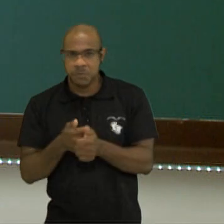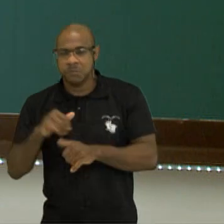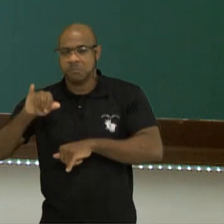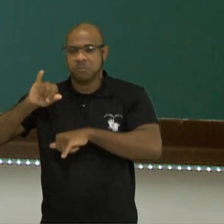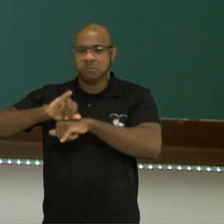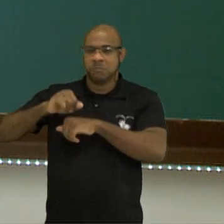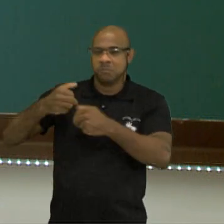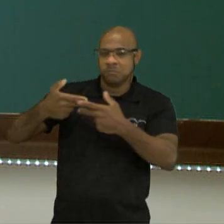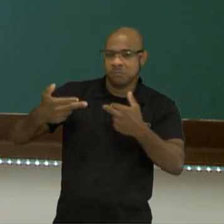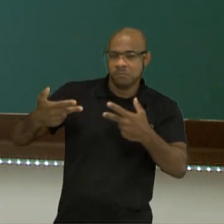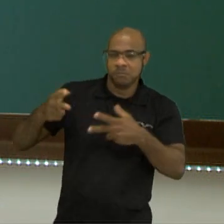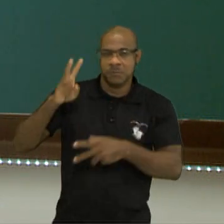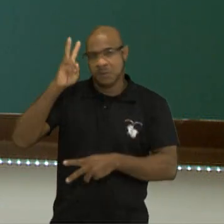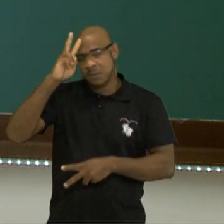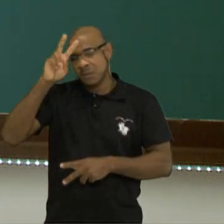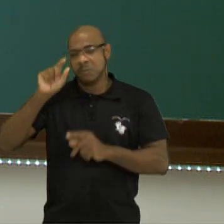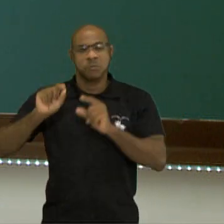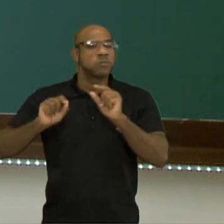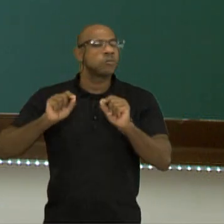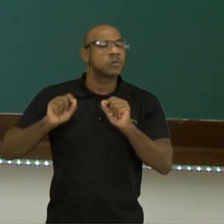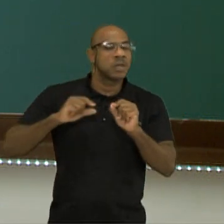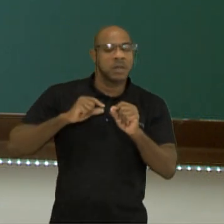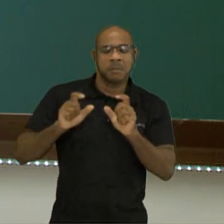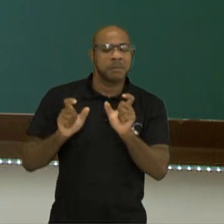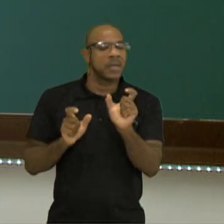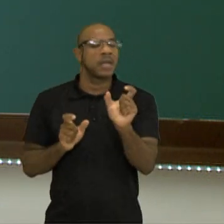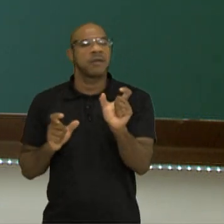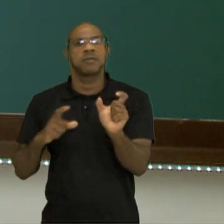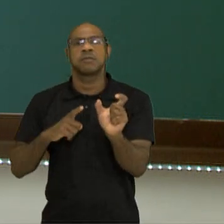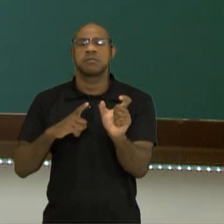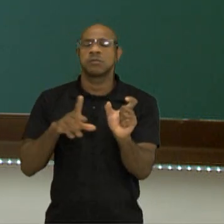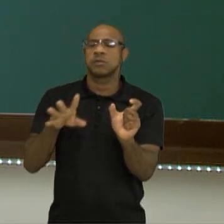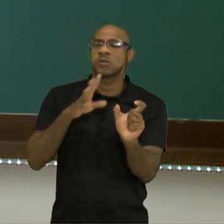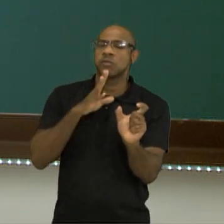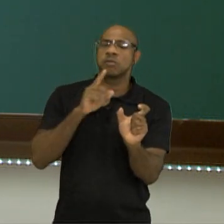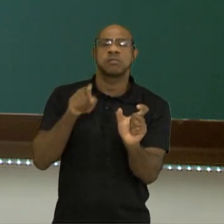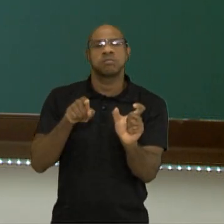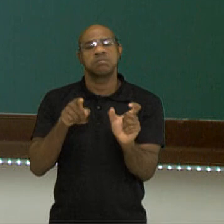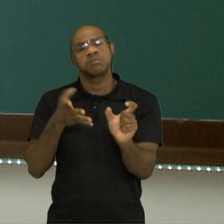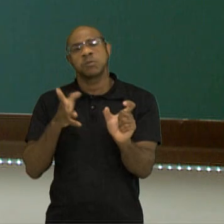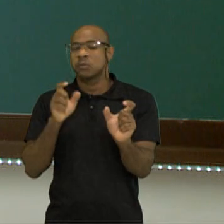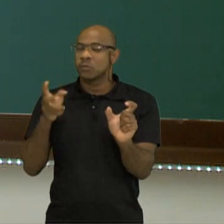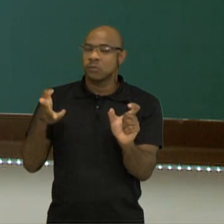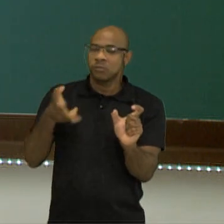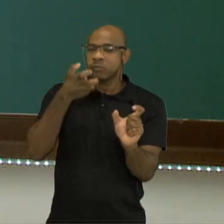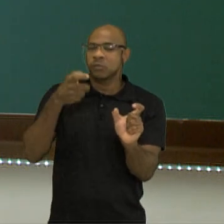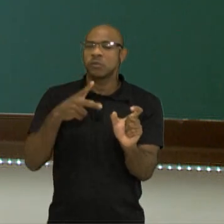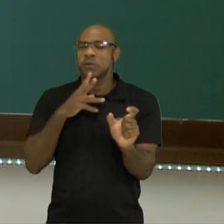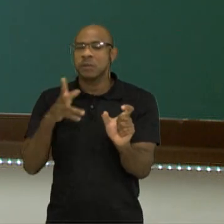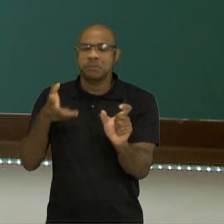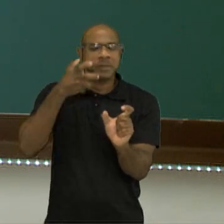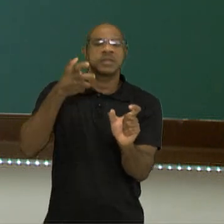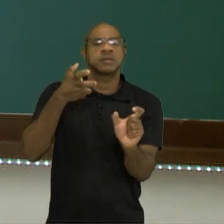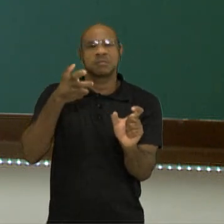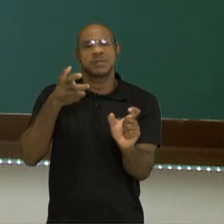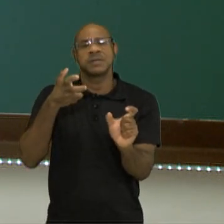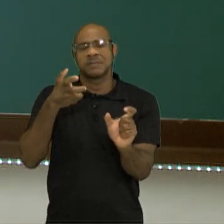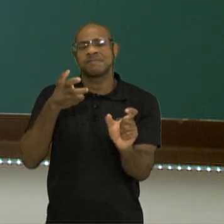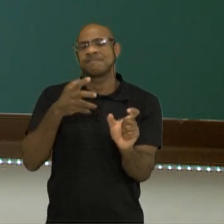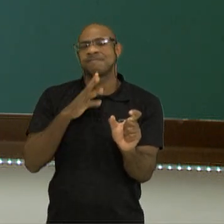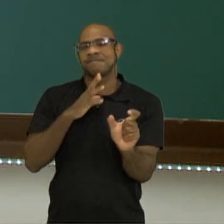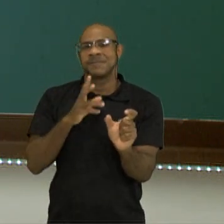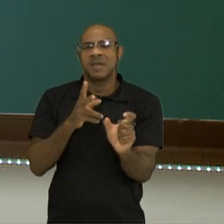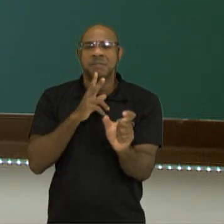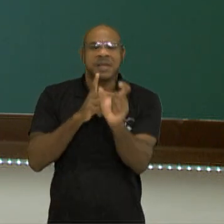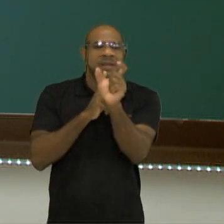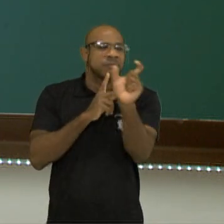objeto, e lembra de ver pelas palavras que você conhece se você consegue deduzir as palavras